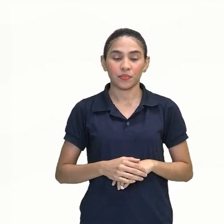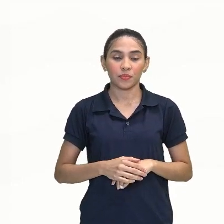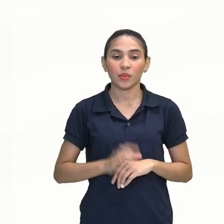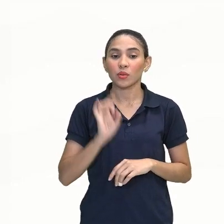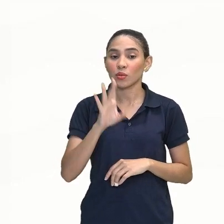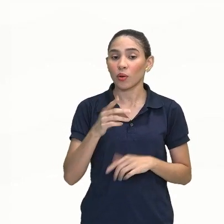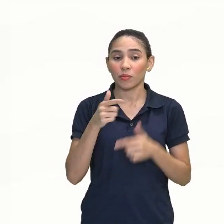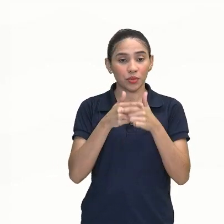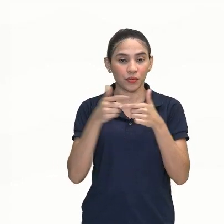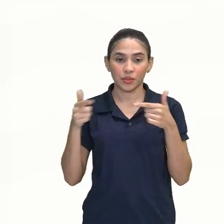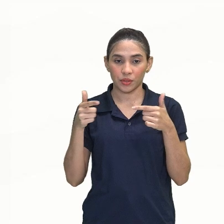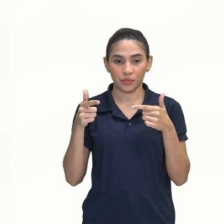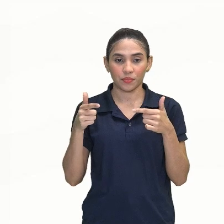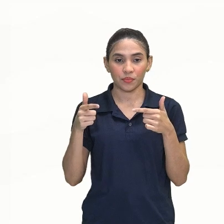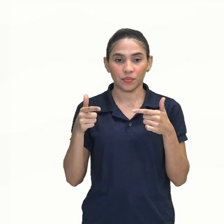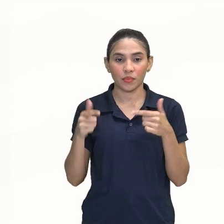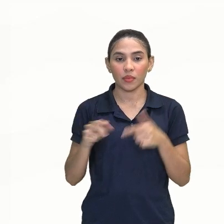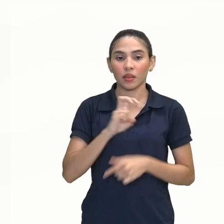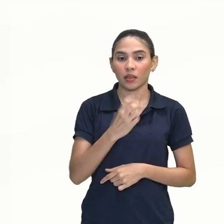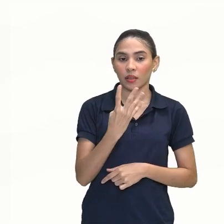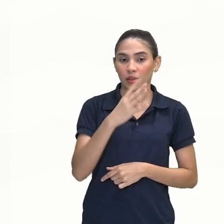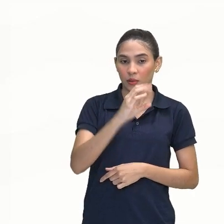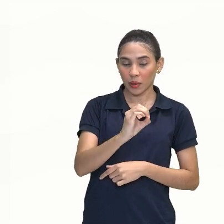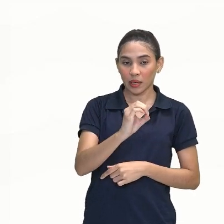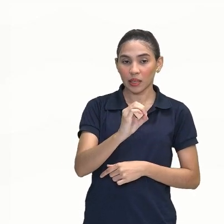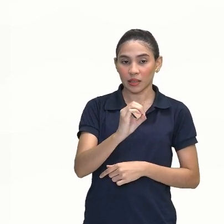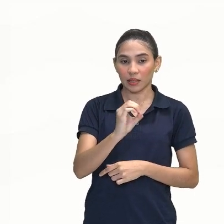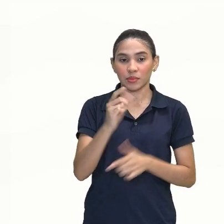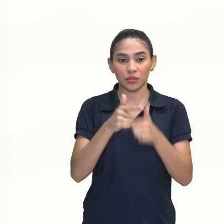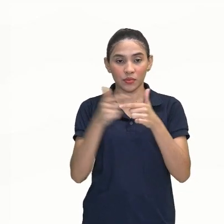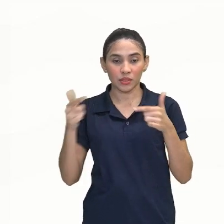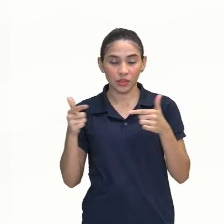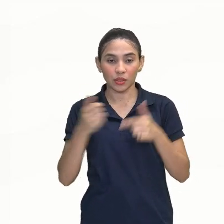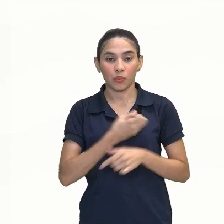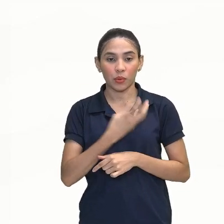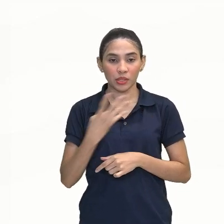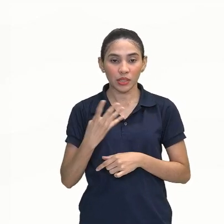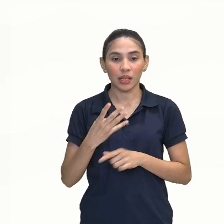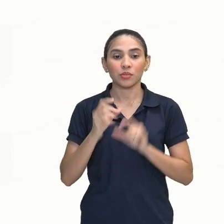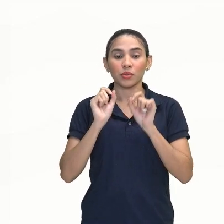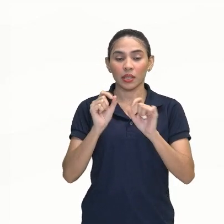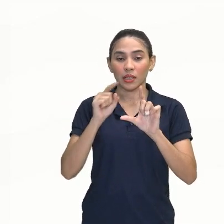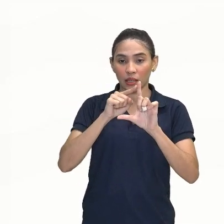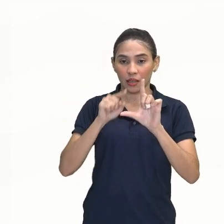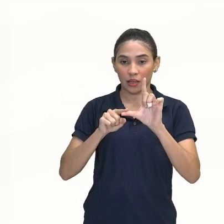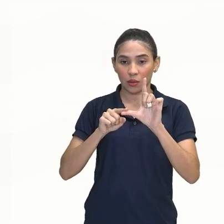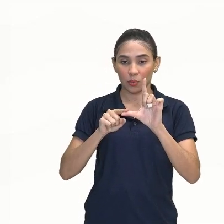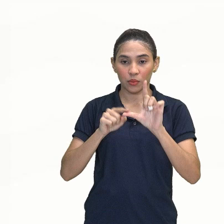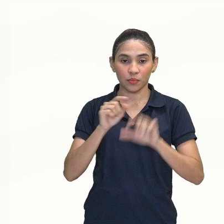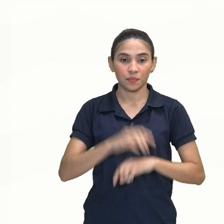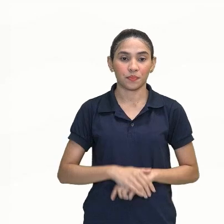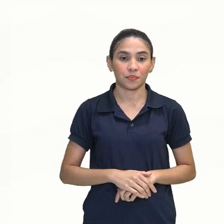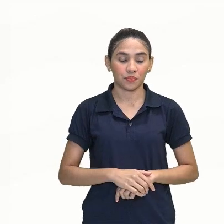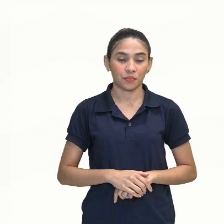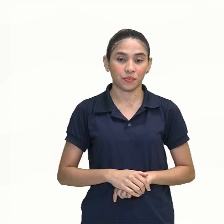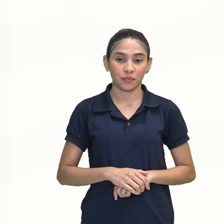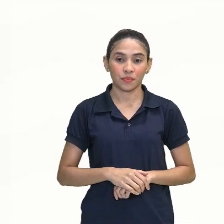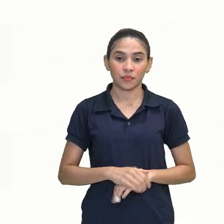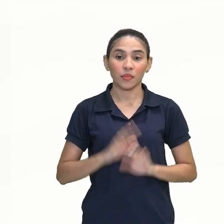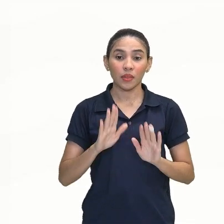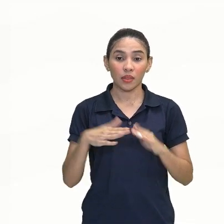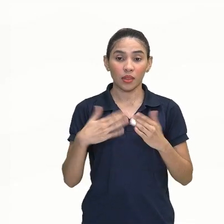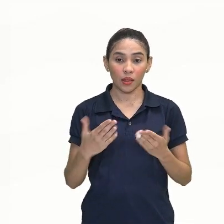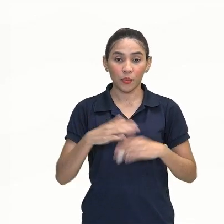Basta eu dividir o meu 540 pela minha quantidade de ângulos, tá?